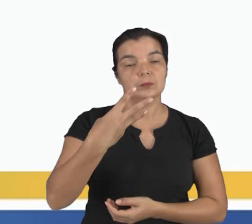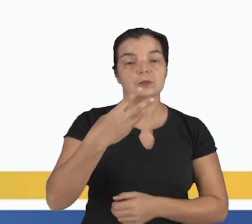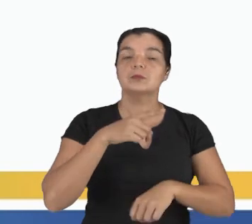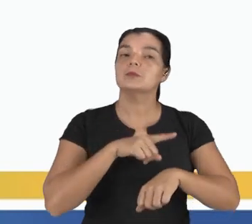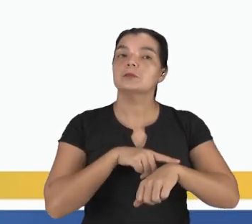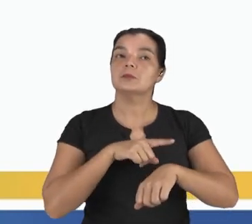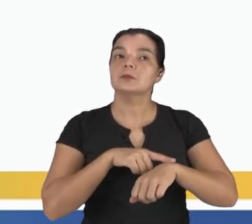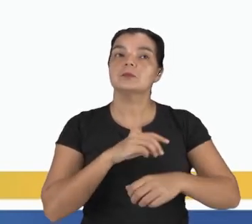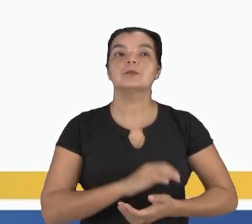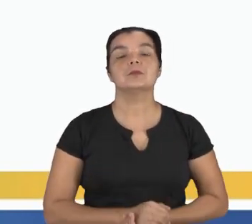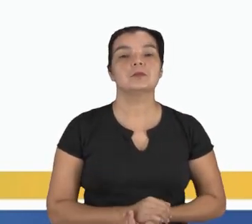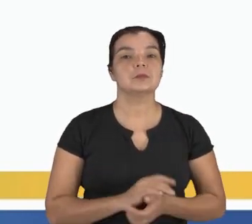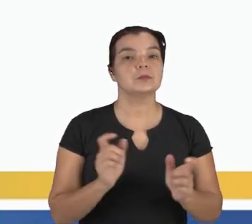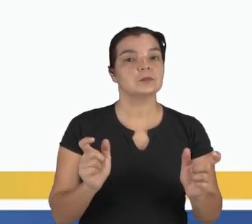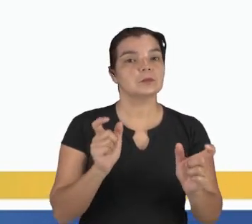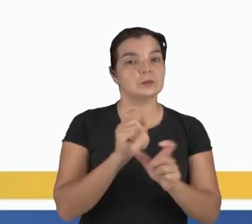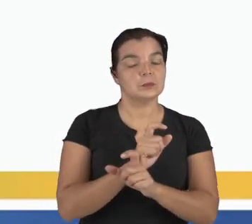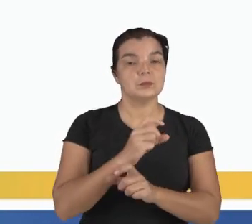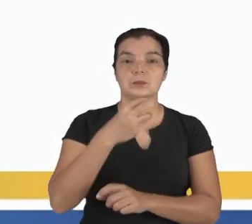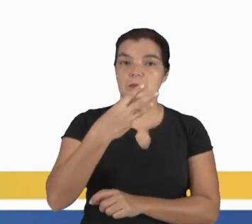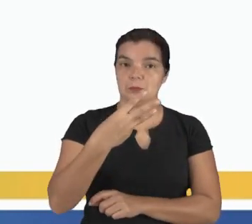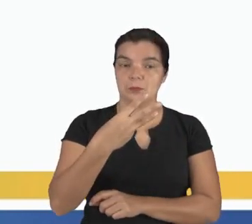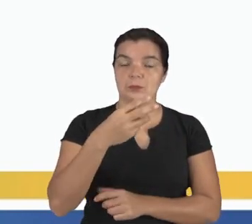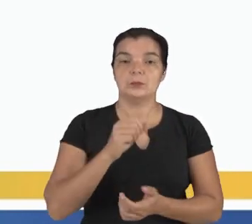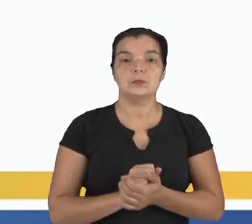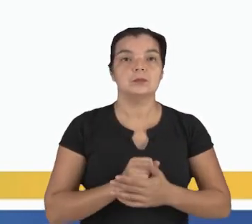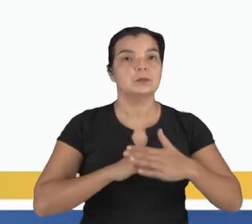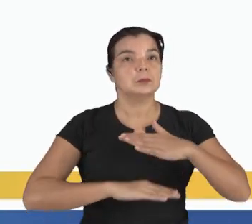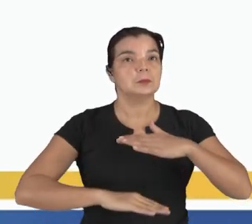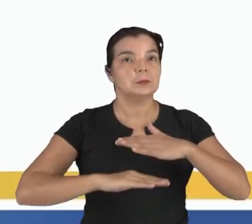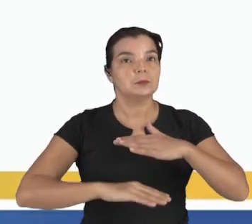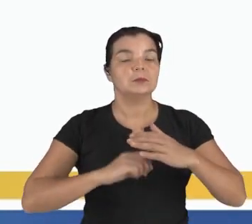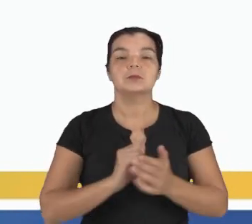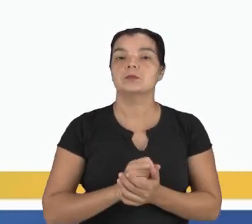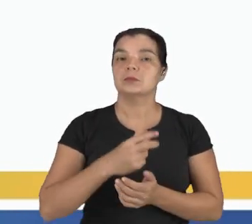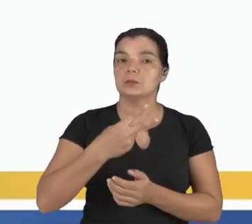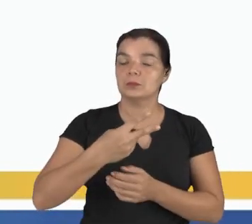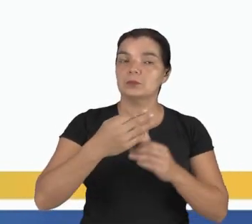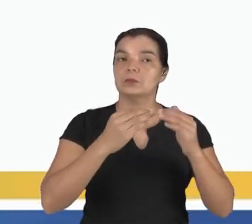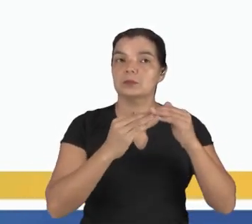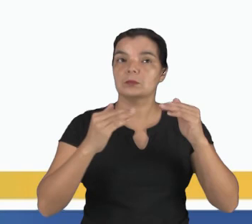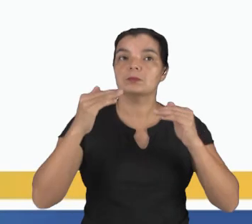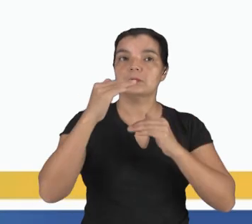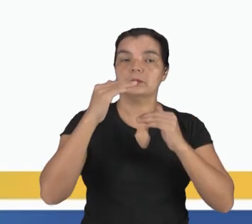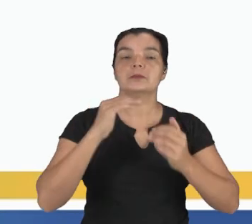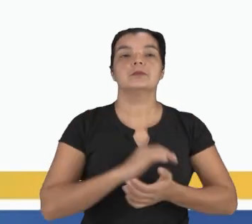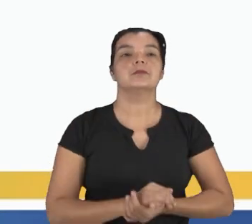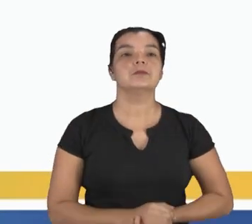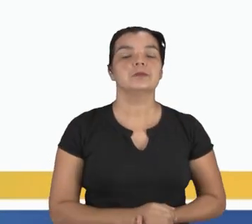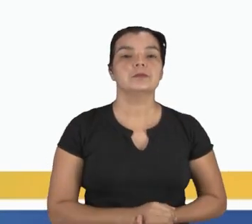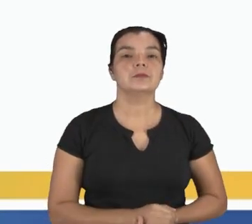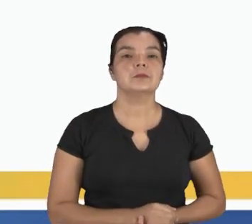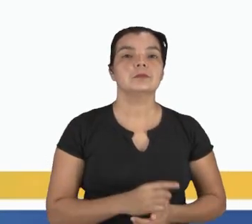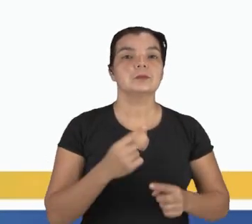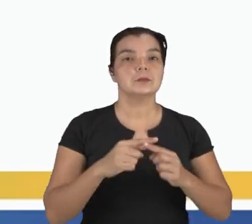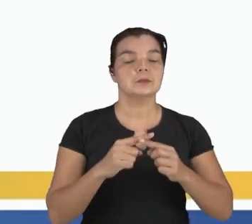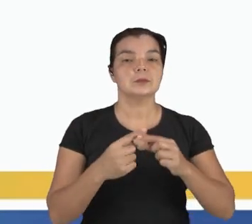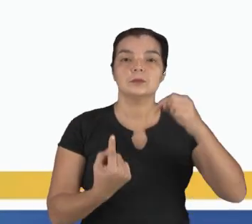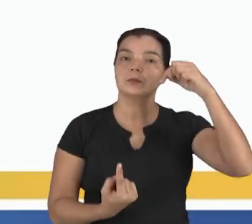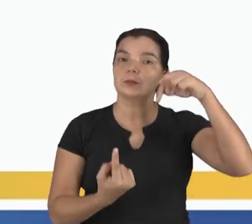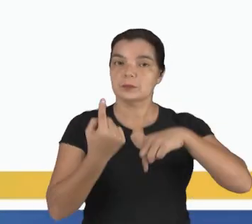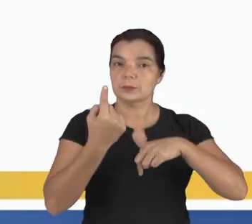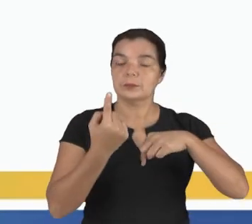tempo, ele vai trocar. O 3 vem para a parte de baixo e o 2 vai para a parte de cima. Tá? Porque ele é